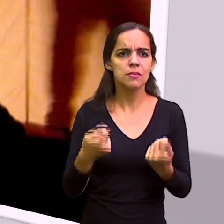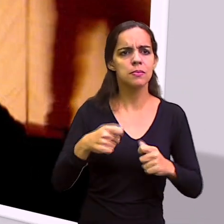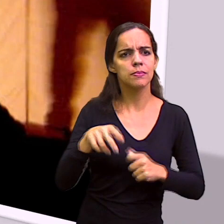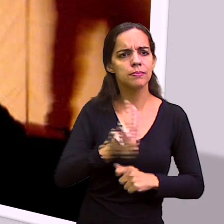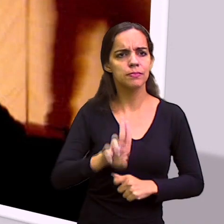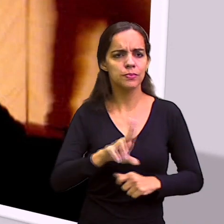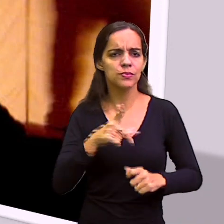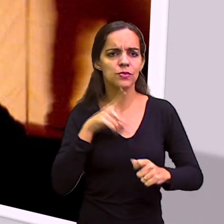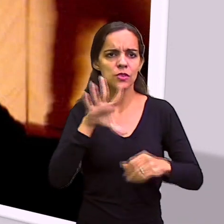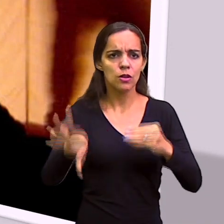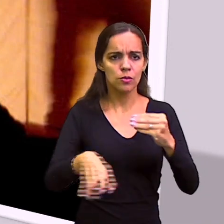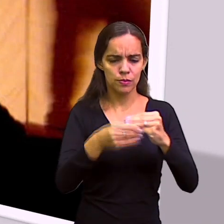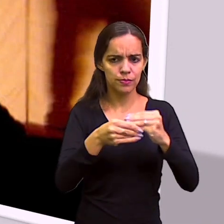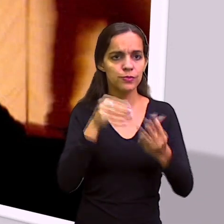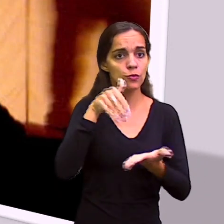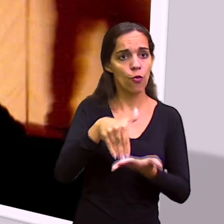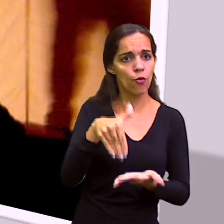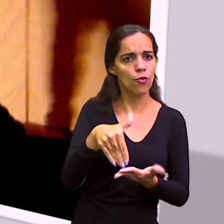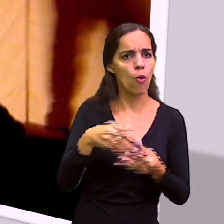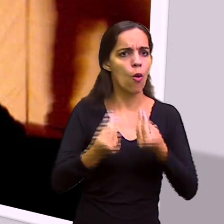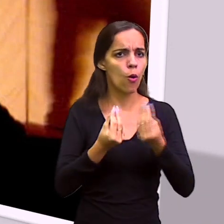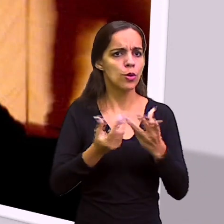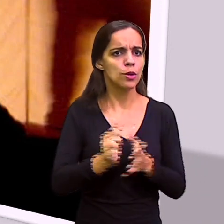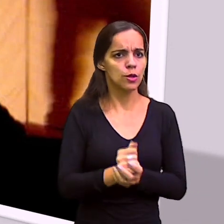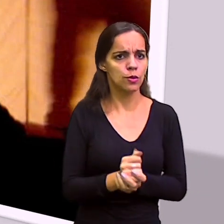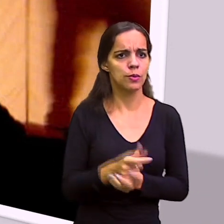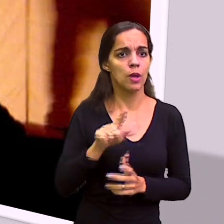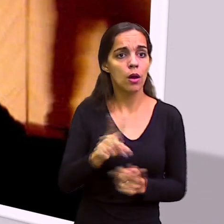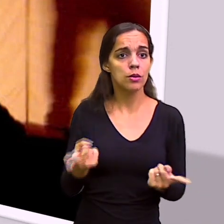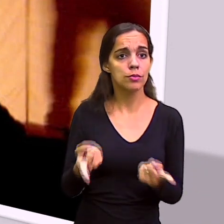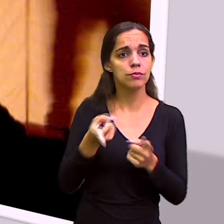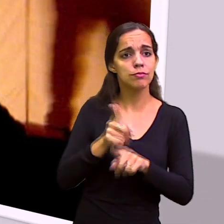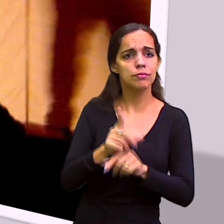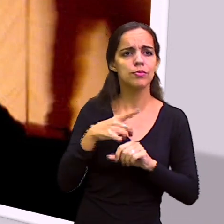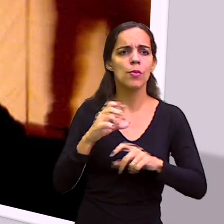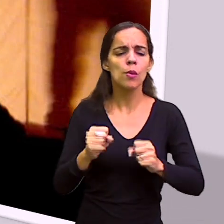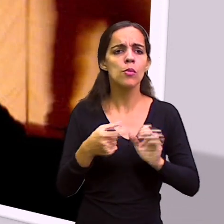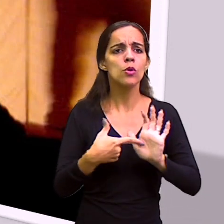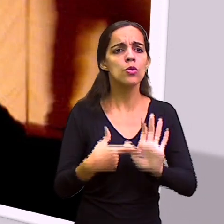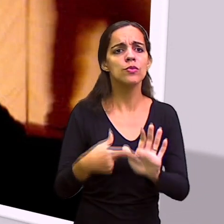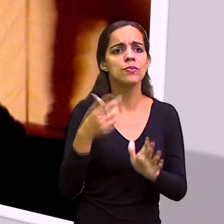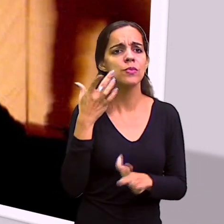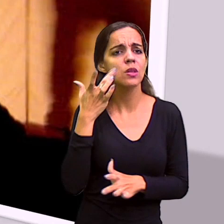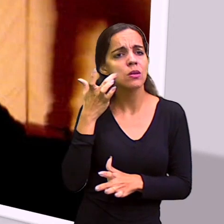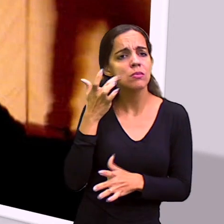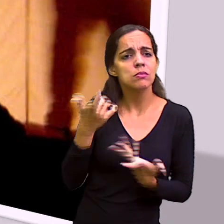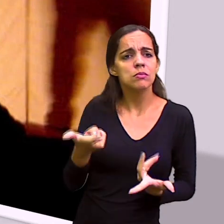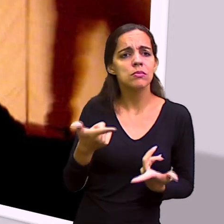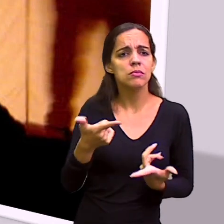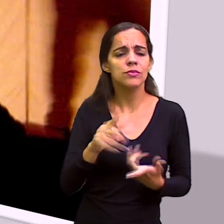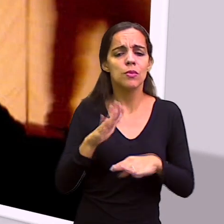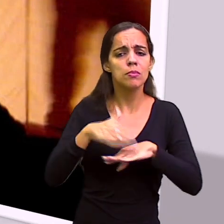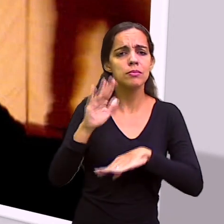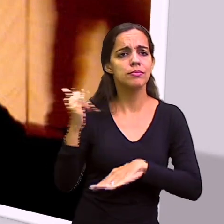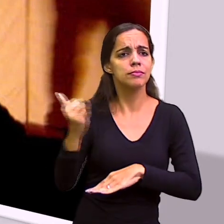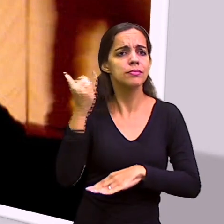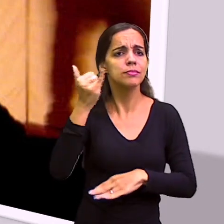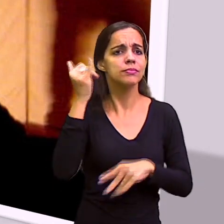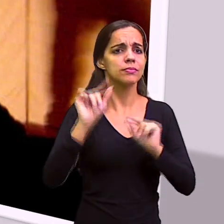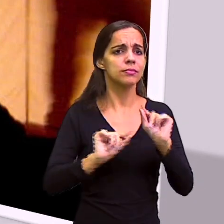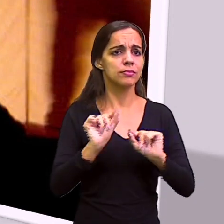da composição final. Caso contrário, produz-se uma apresentação onde os efeitos são mais importantes do